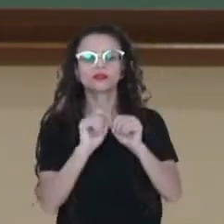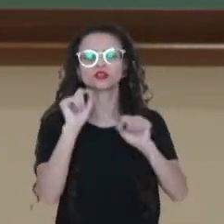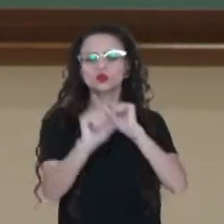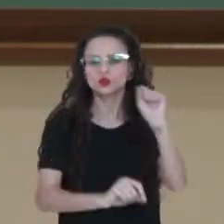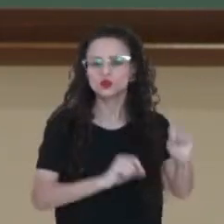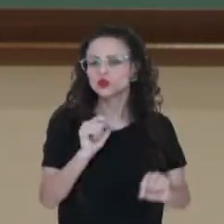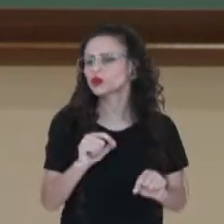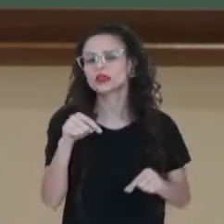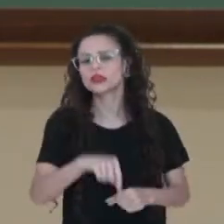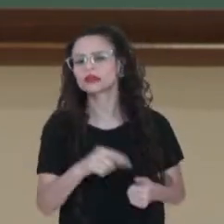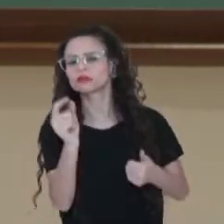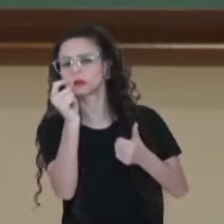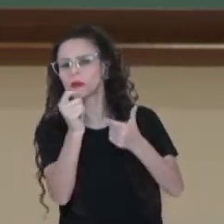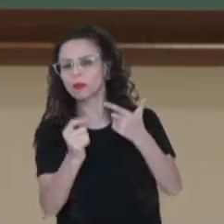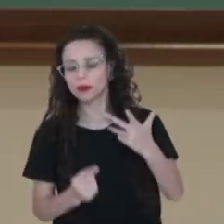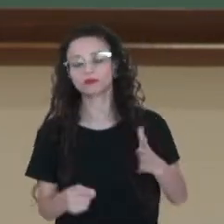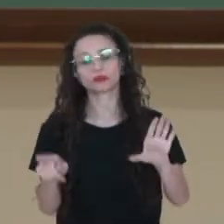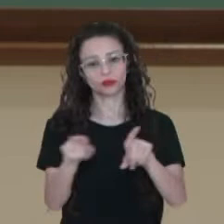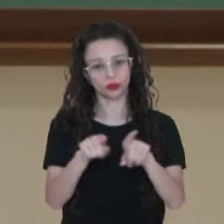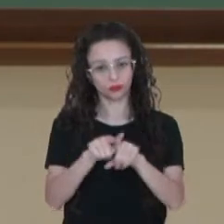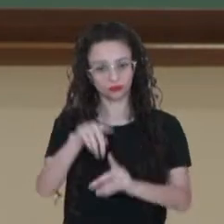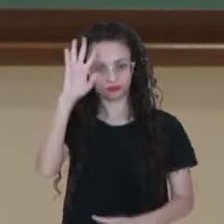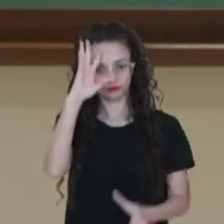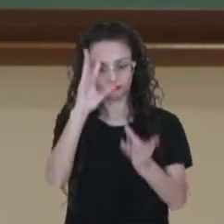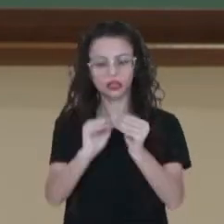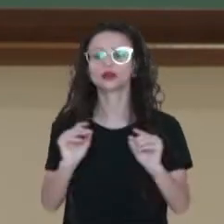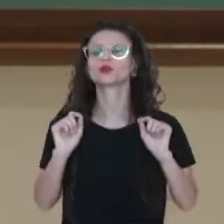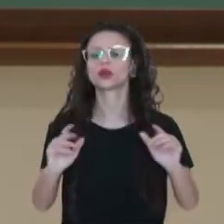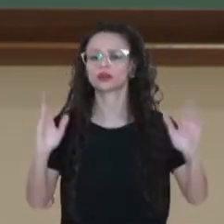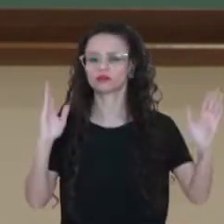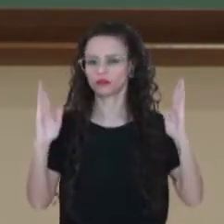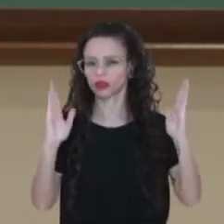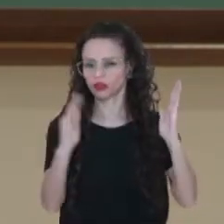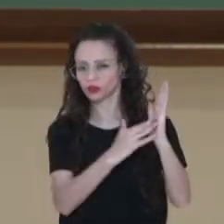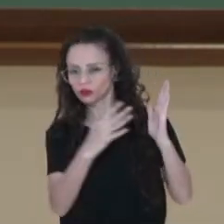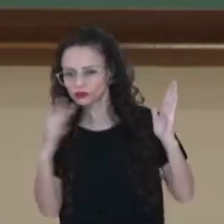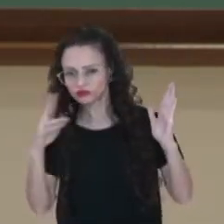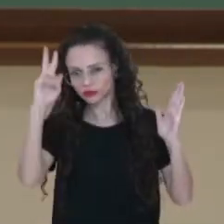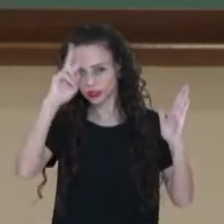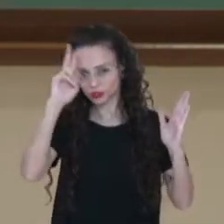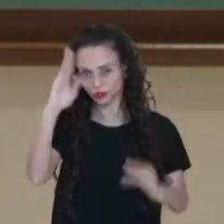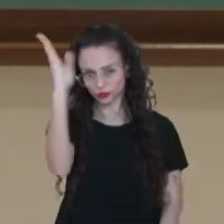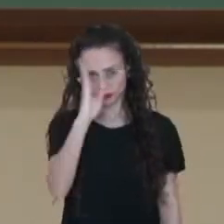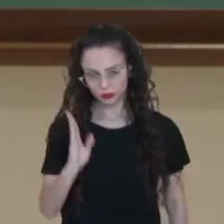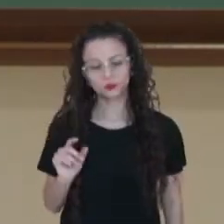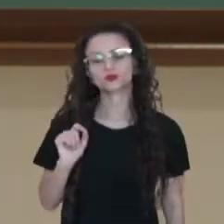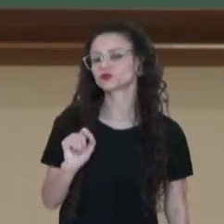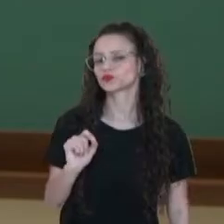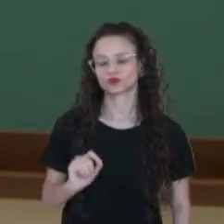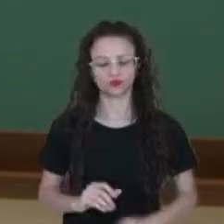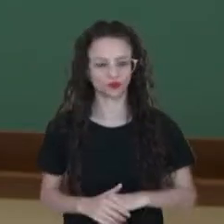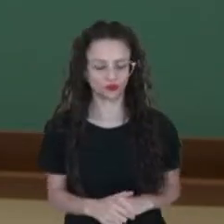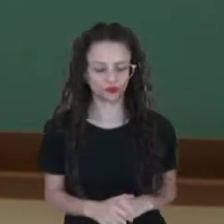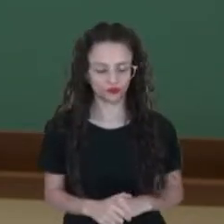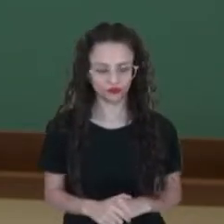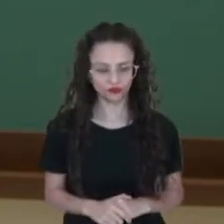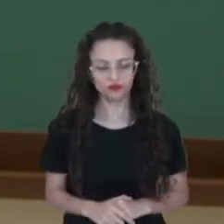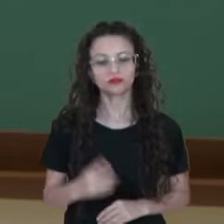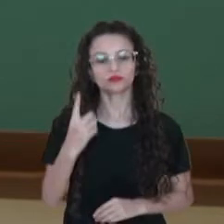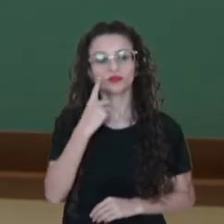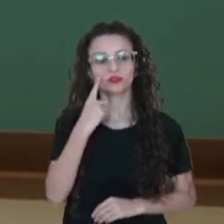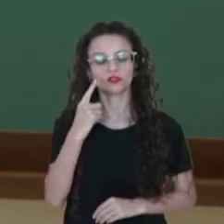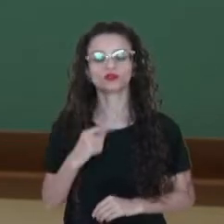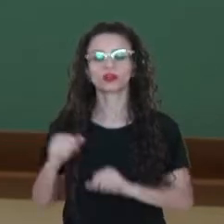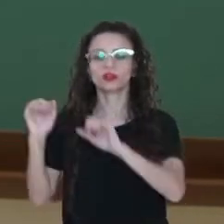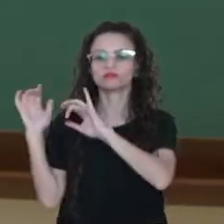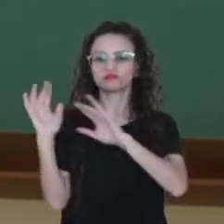que eles deixaram, né? Vamos entender que período da história do Brasil foi esse, ok? Então veja,